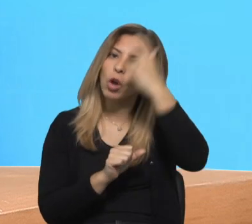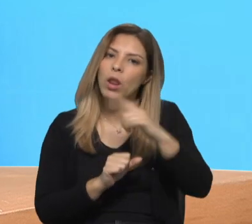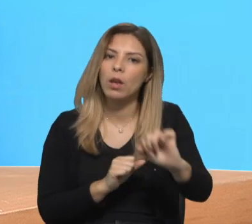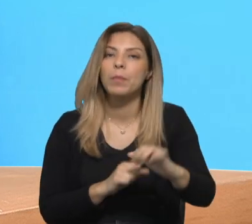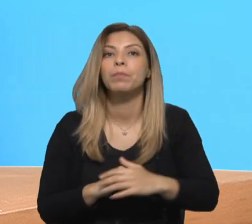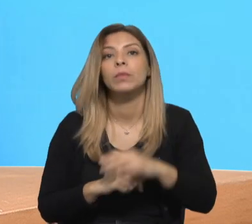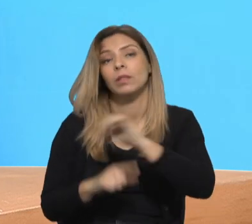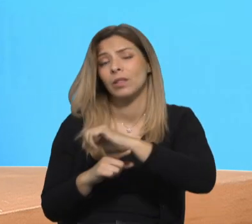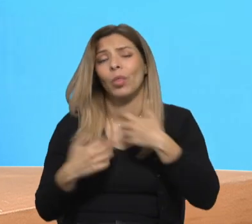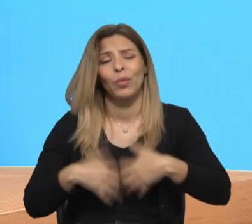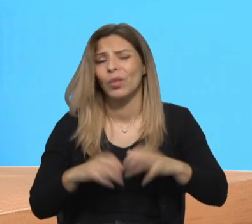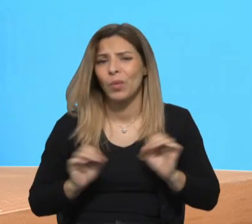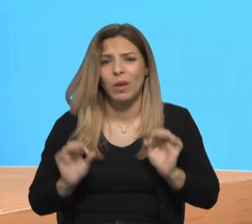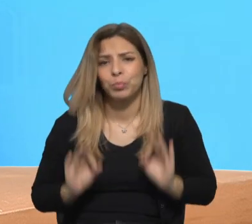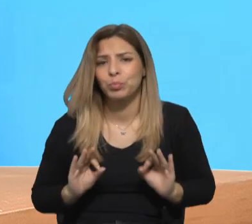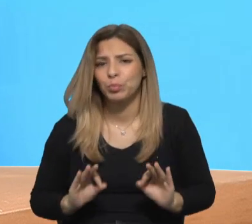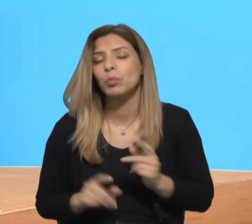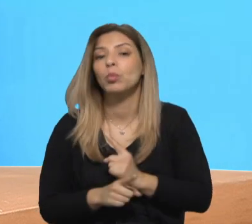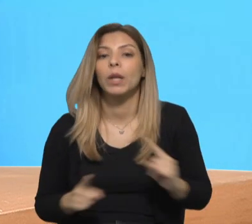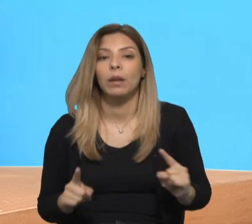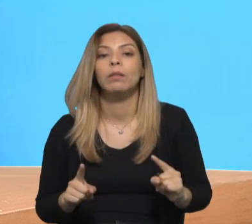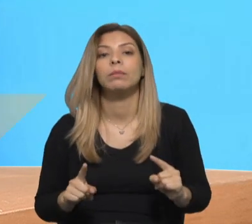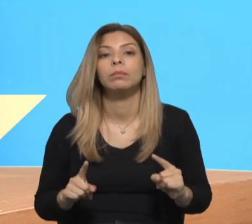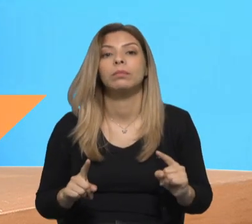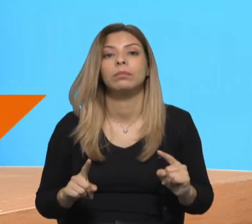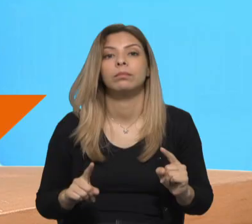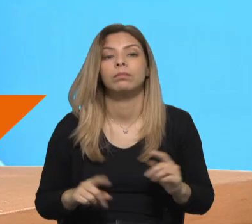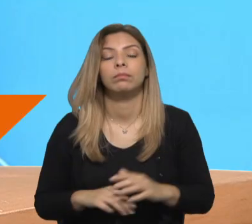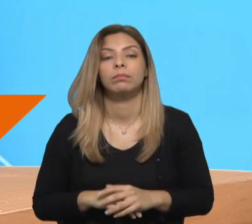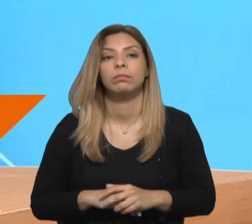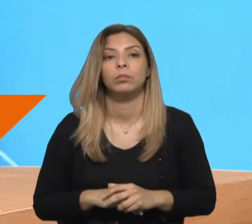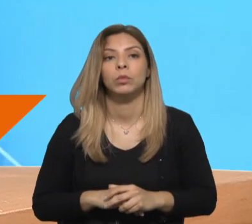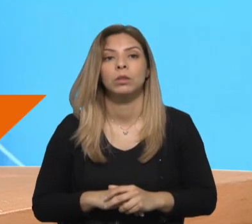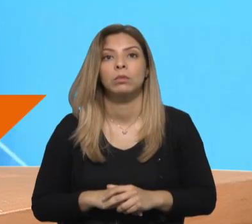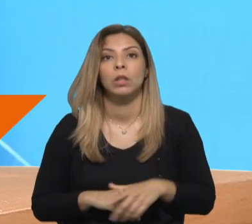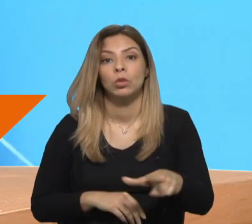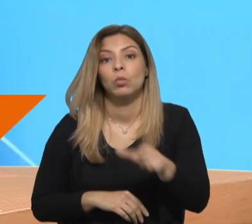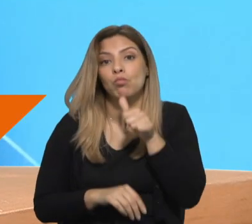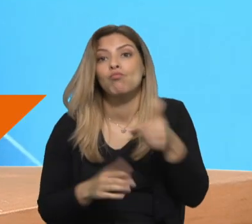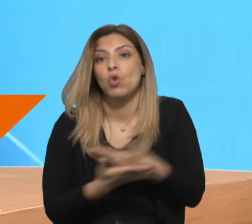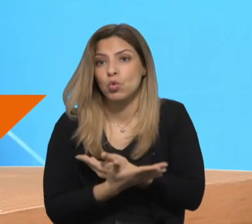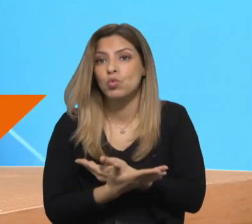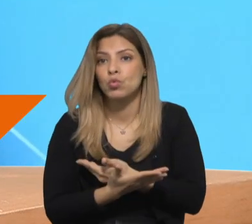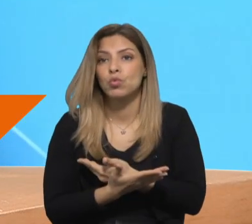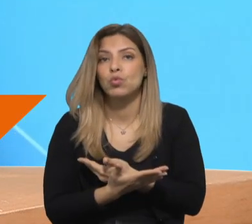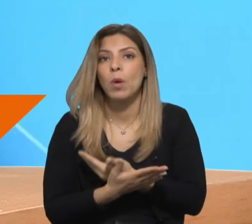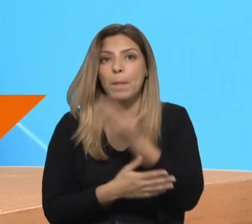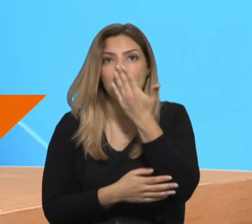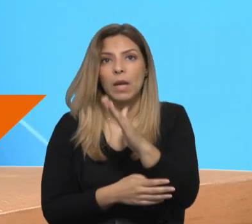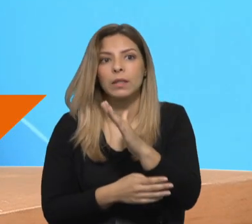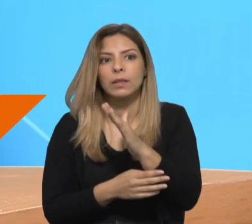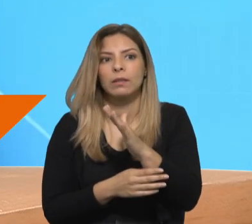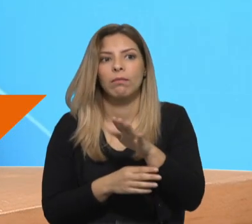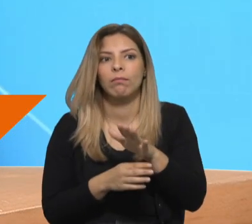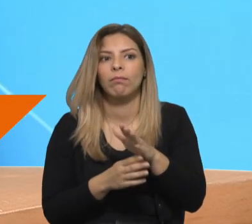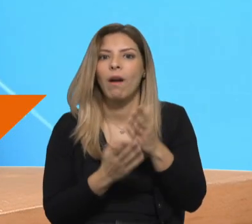dúvida nenhuma, até porque, mesmo depois de morto, ele parece que ainda fala mais